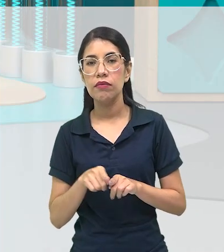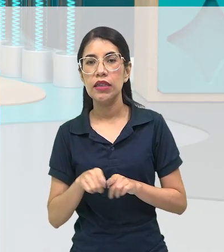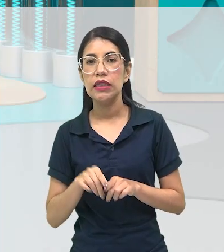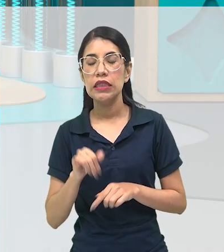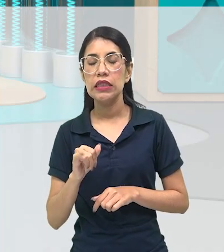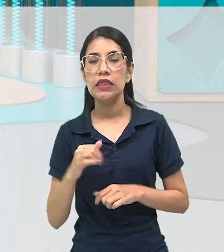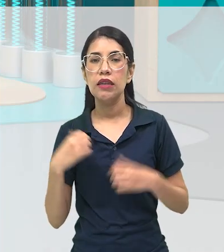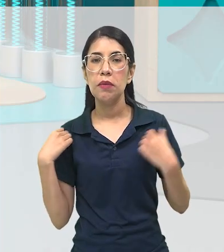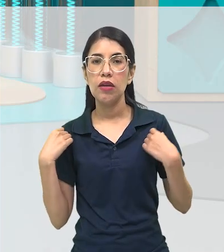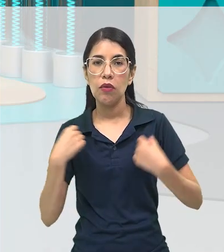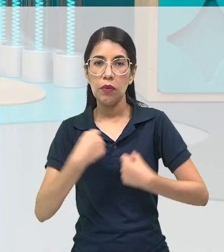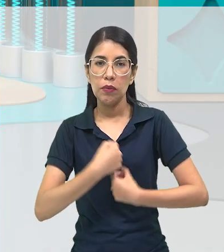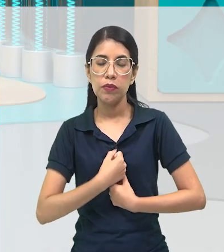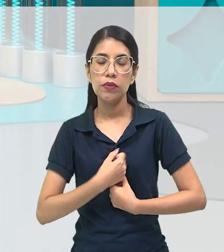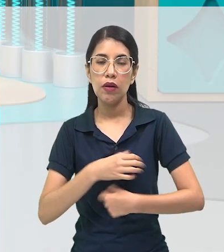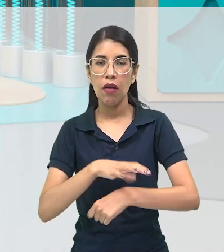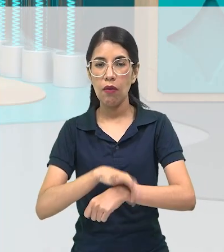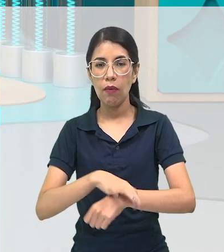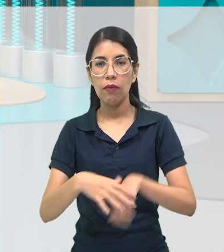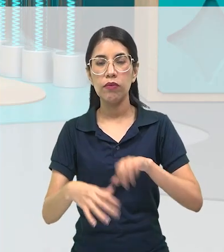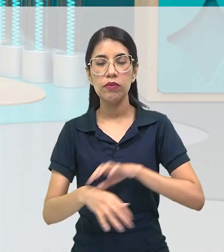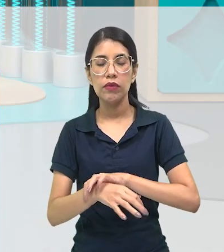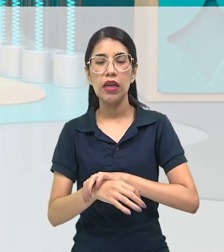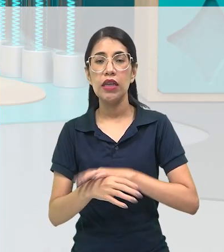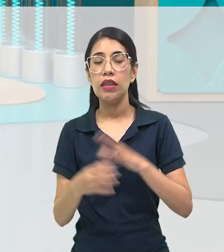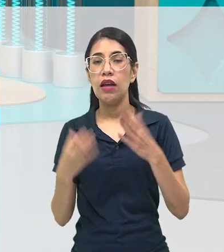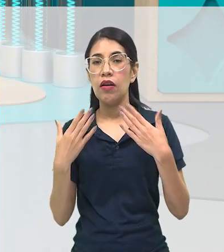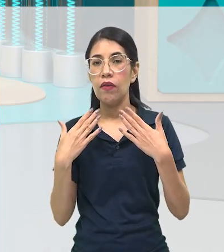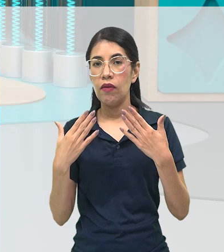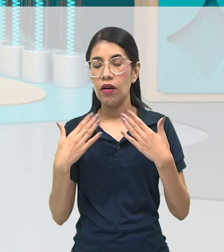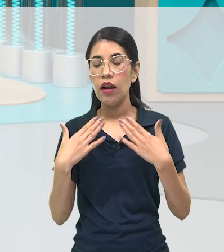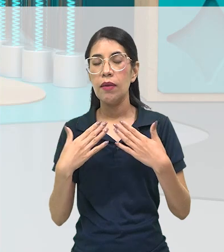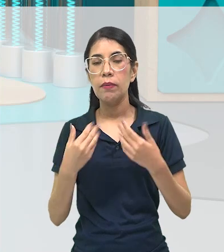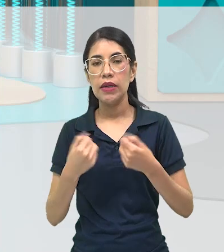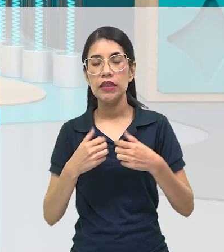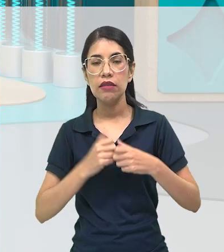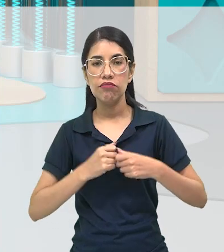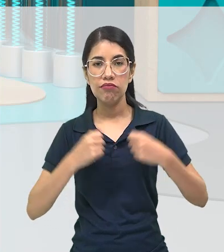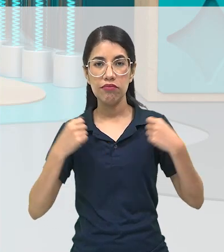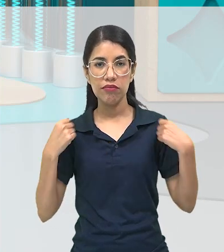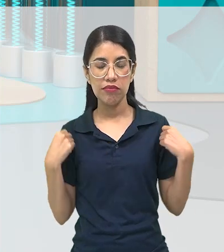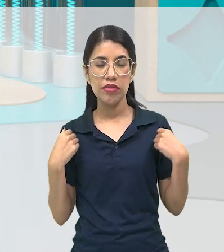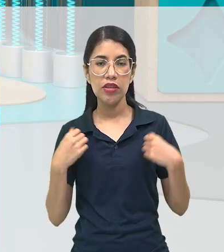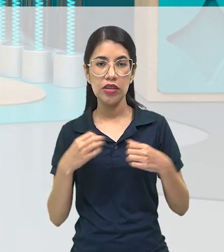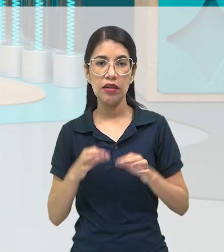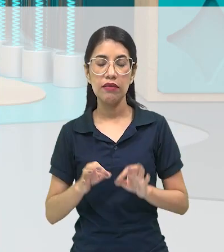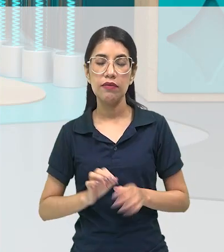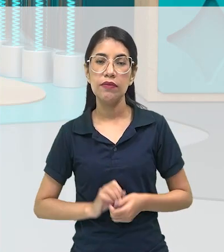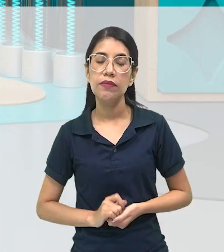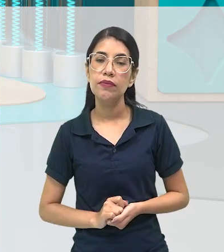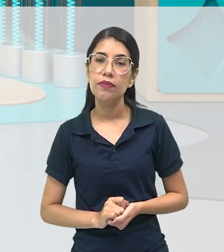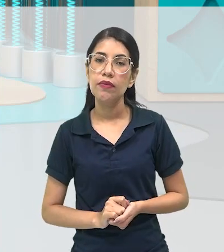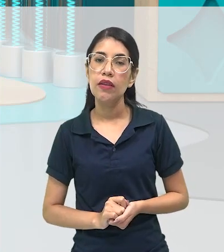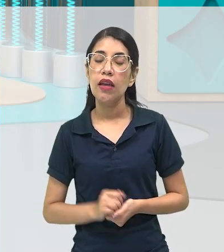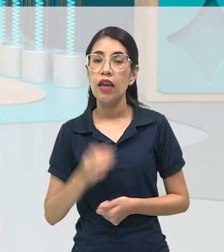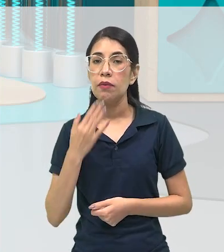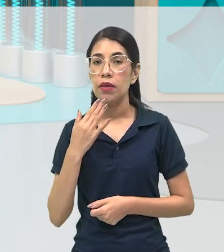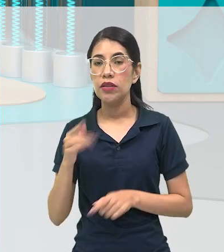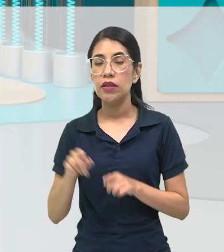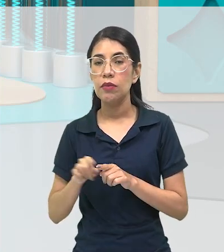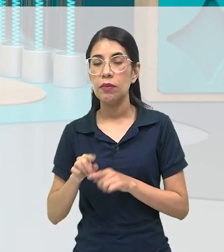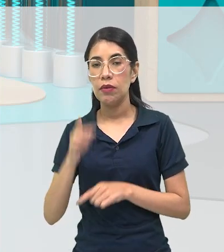com um casaco, alguma coisa assim por cima, que esteja esquentando muito, tira esse excesso, lógico. E aí pede para alguém